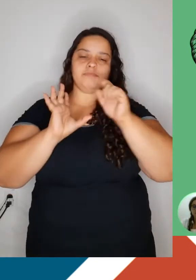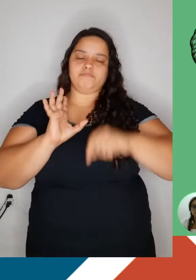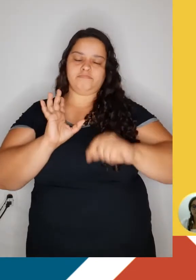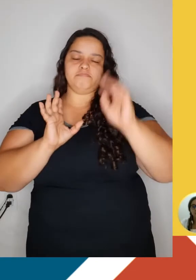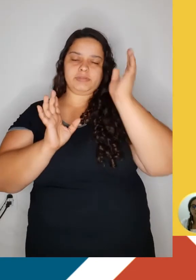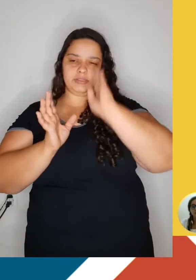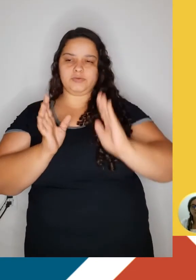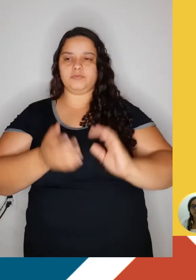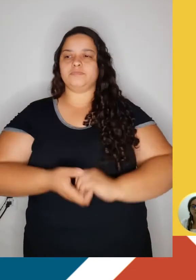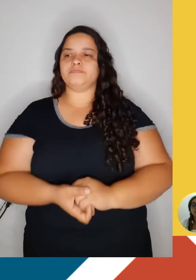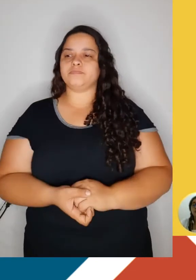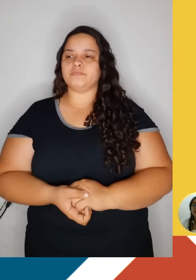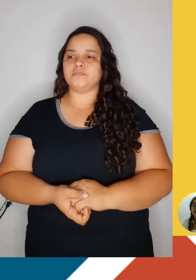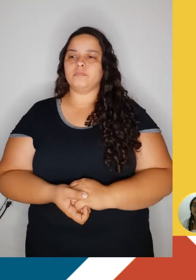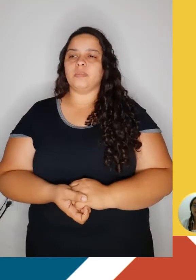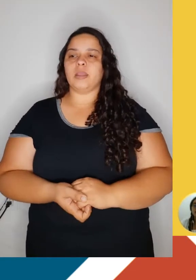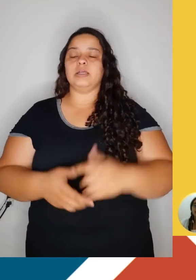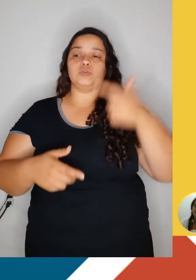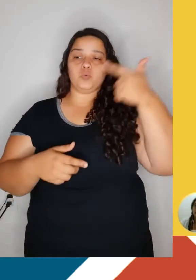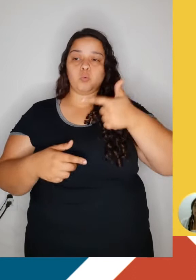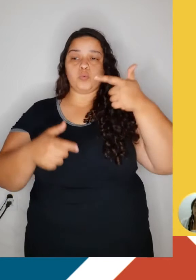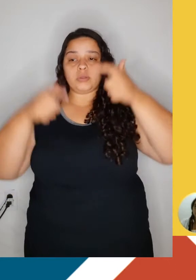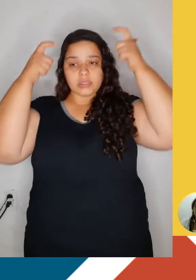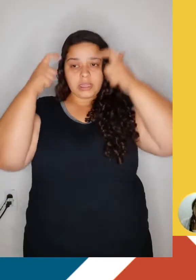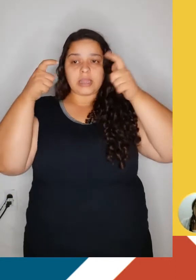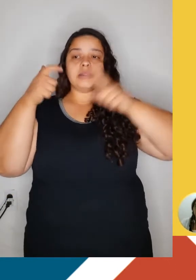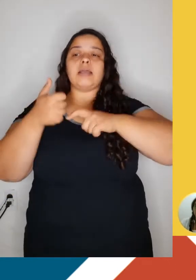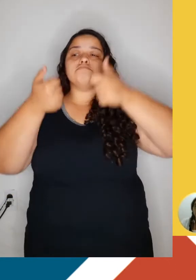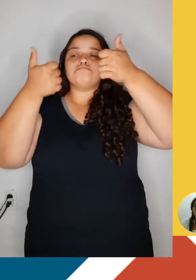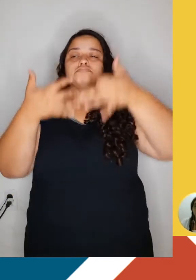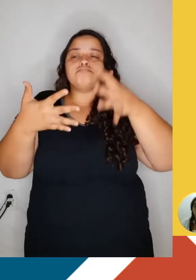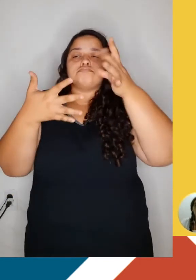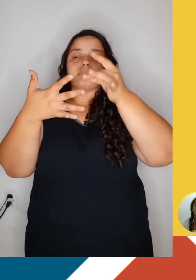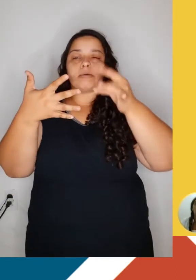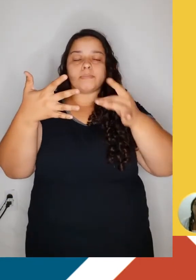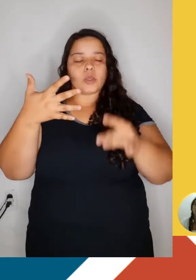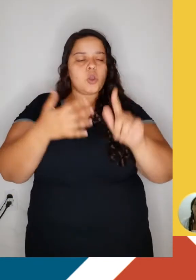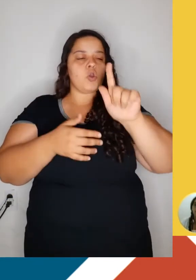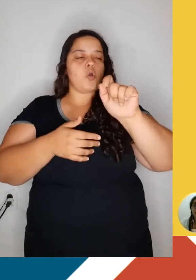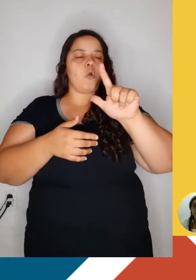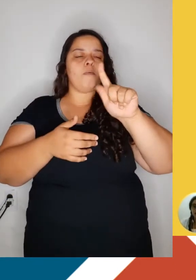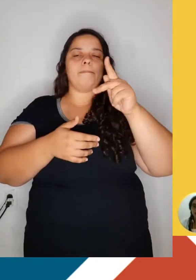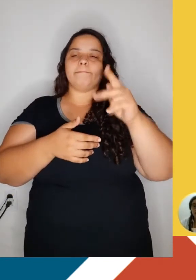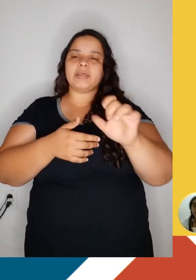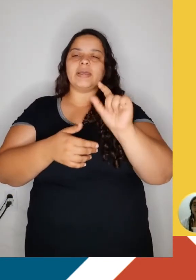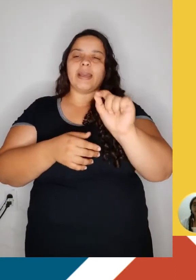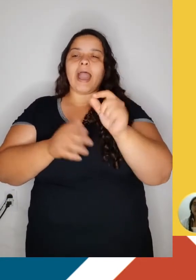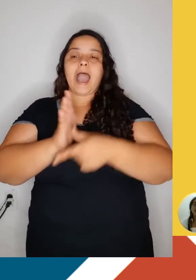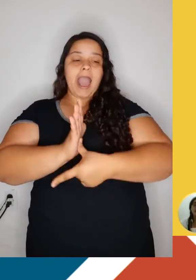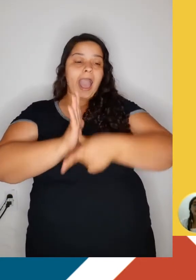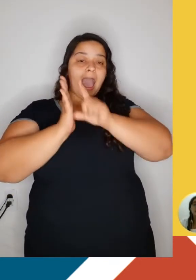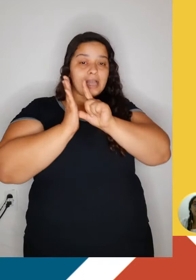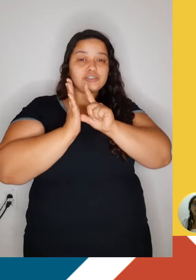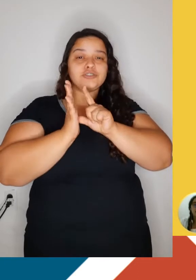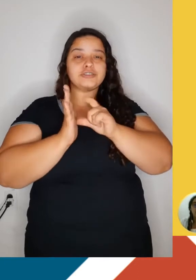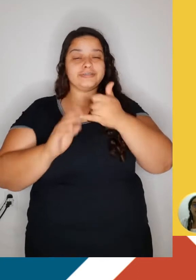República. O segundo reinado ele vai ter início com um episódio que ficou conhecido como o golpe da maioridade, que foi